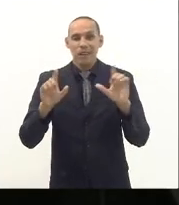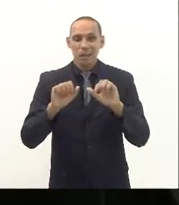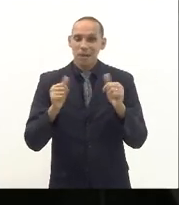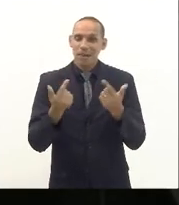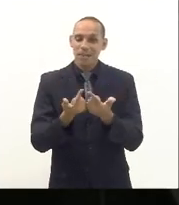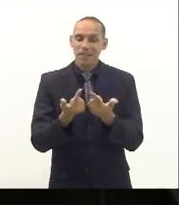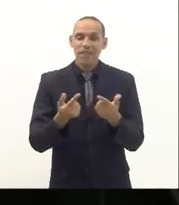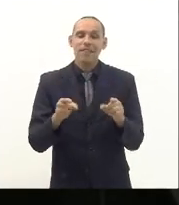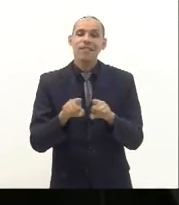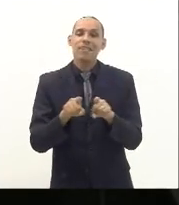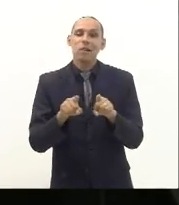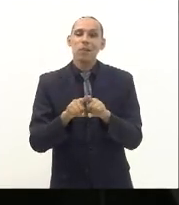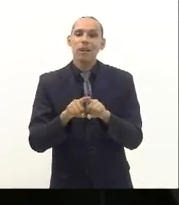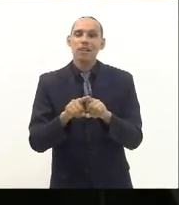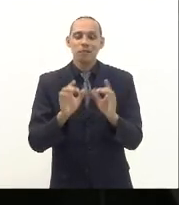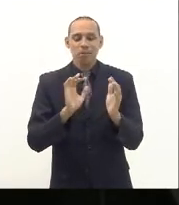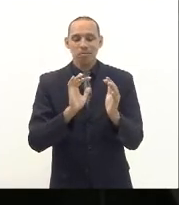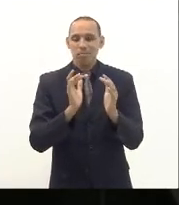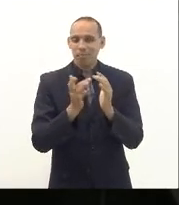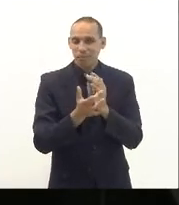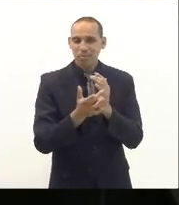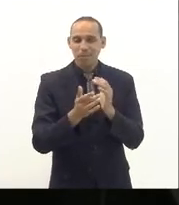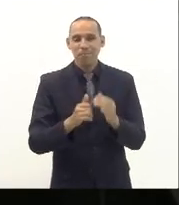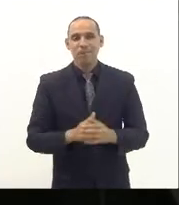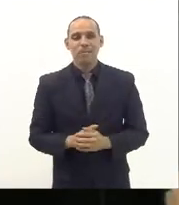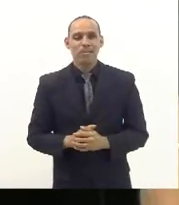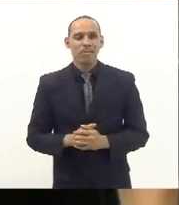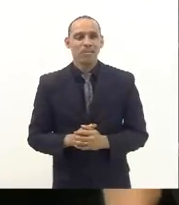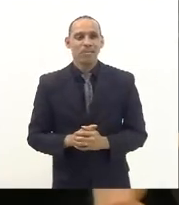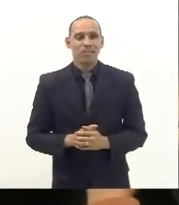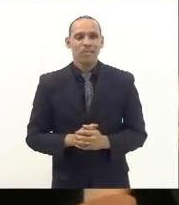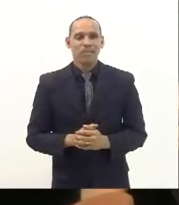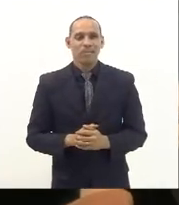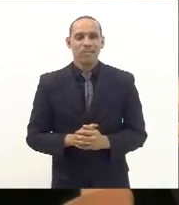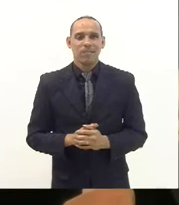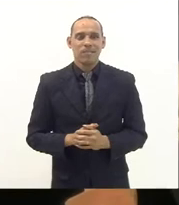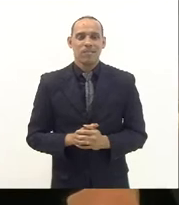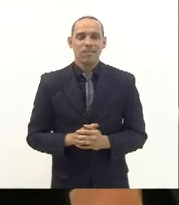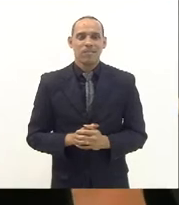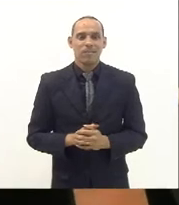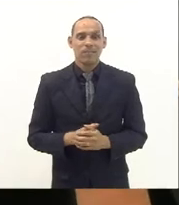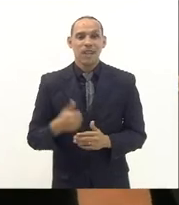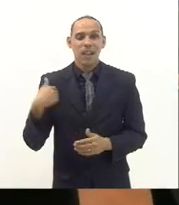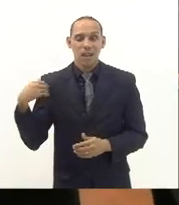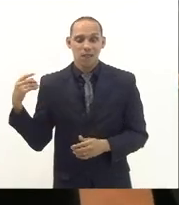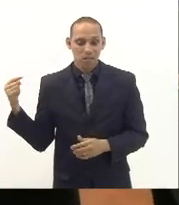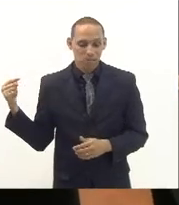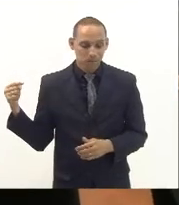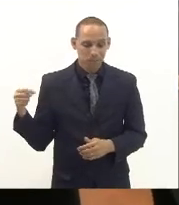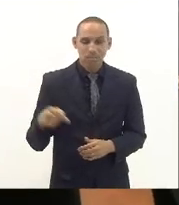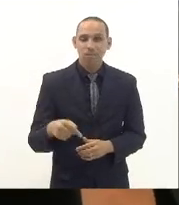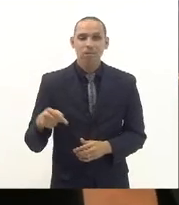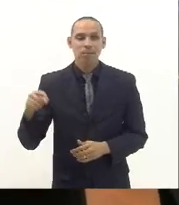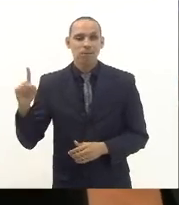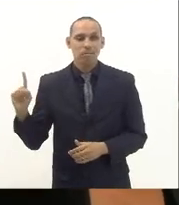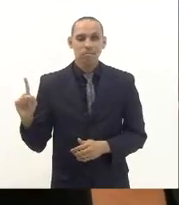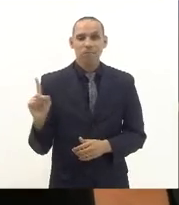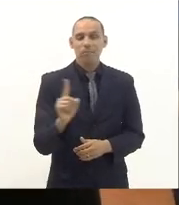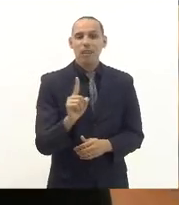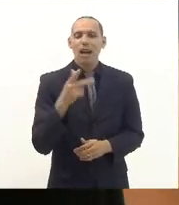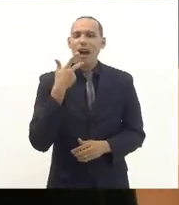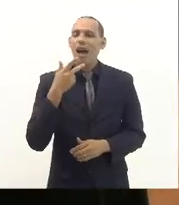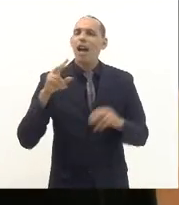TV alerj também através das nossas redes sociais Hoje venho falar de um assunto que foi muito